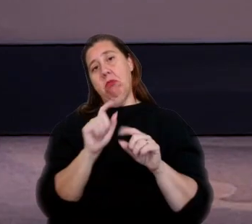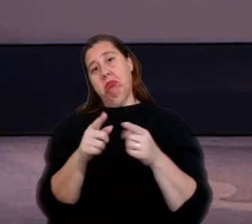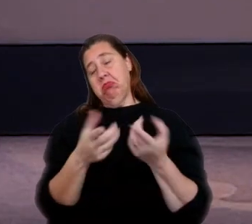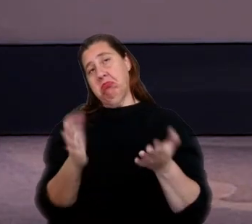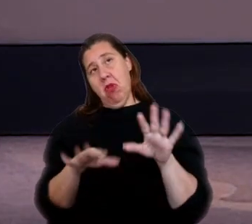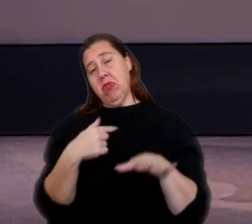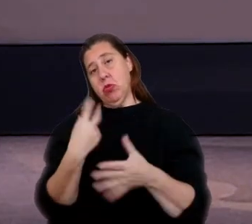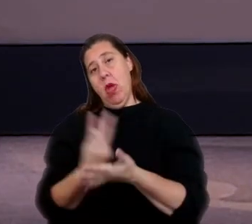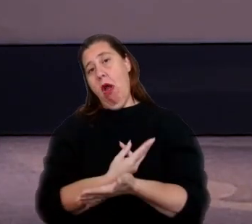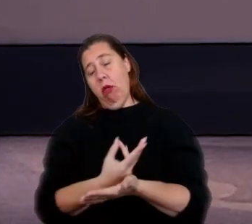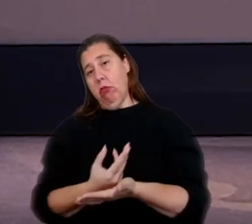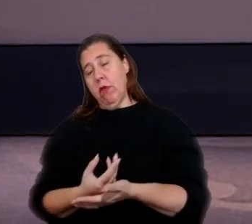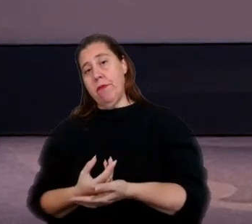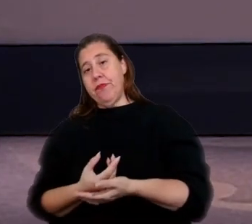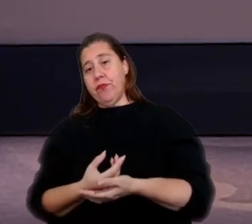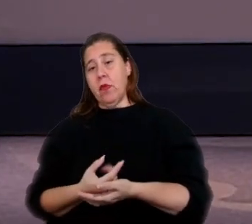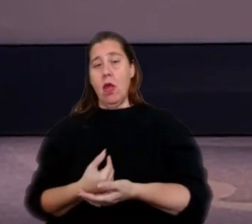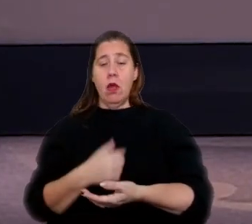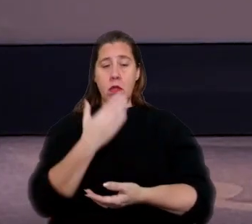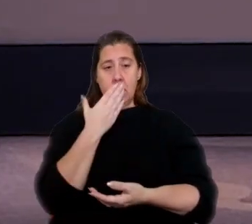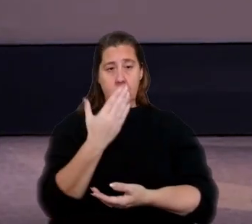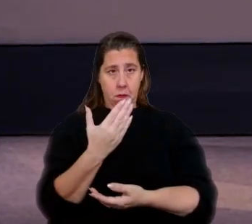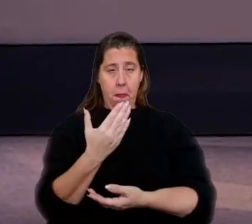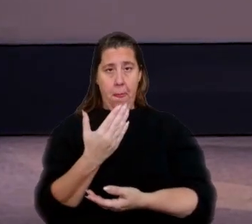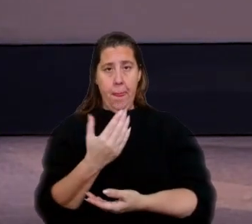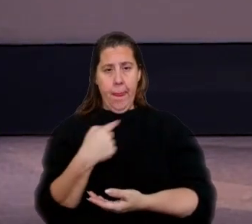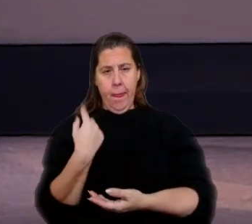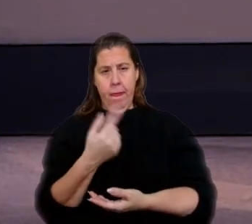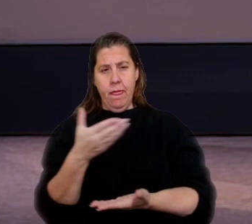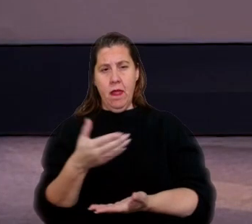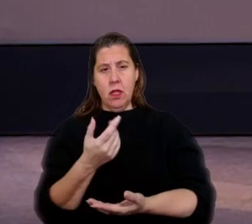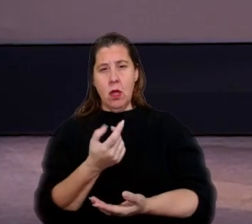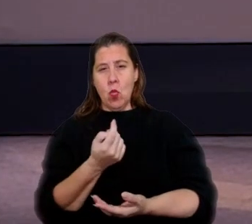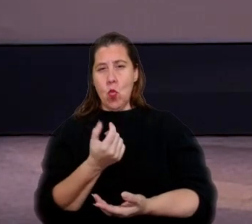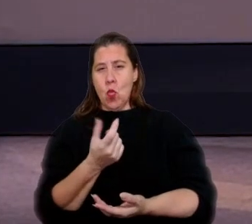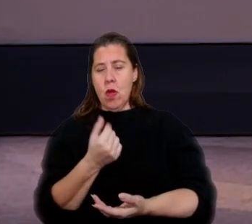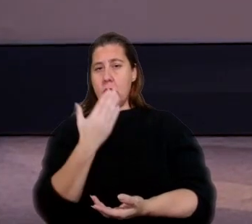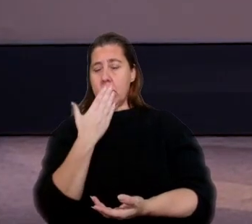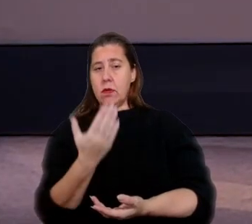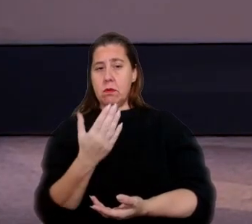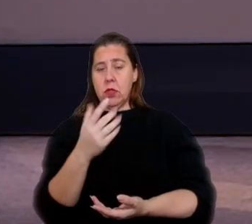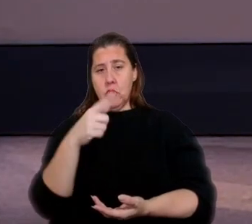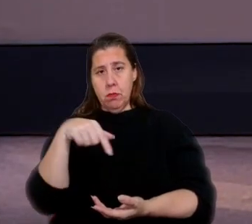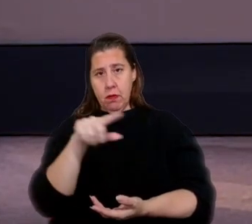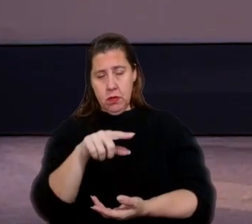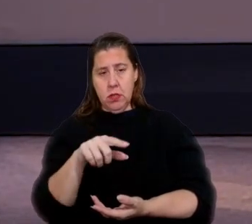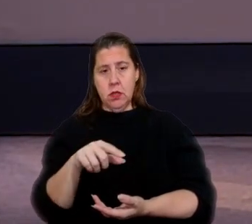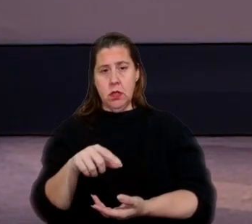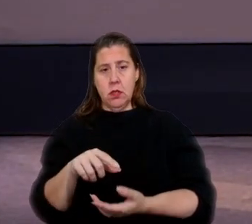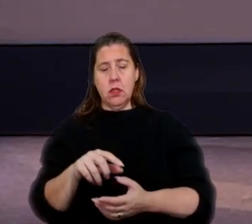eu conheço, posso estar equivocado. Eu vou pedir para... A gente está ficando tarde, então vou pedir